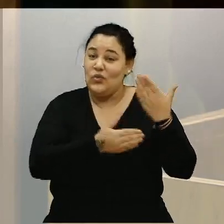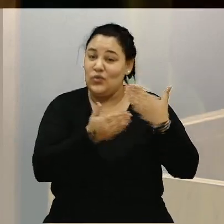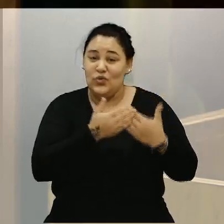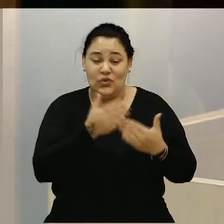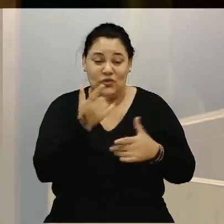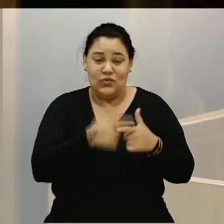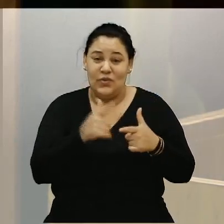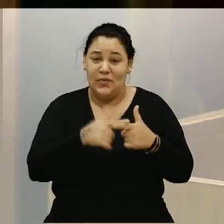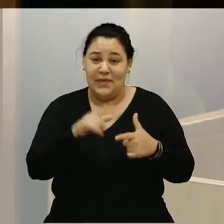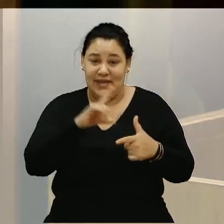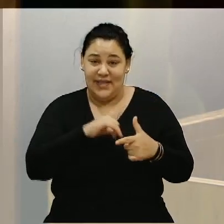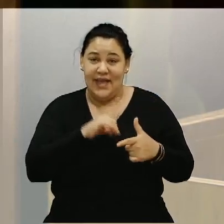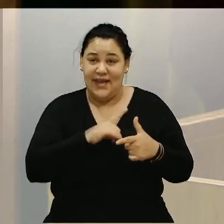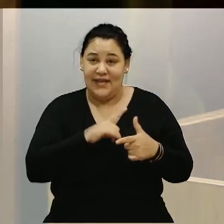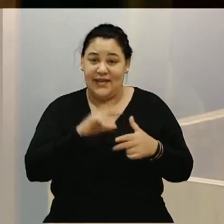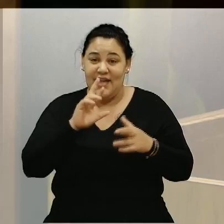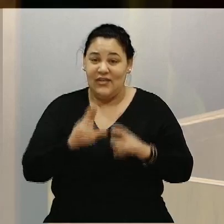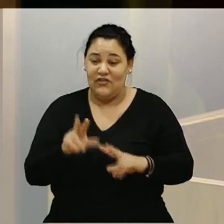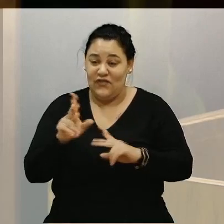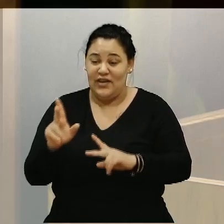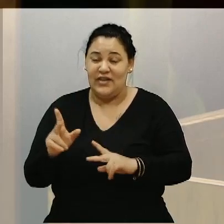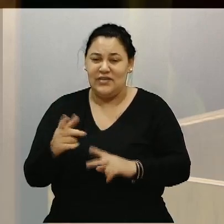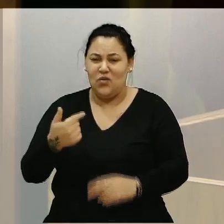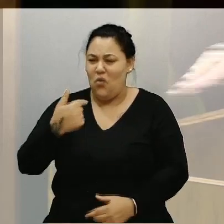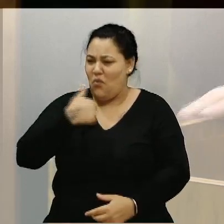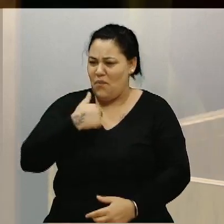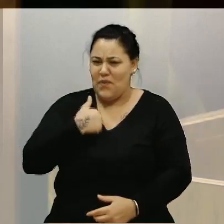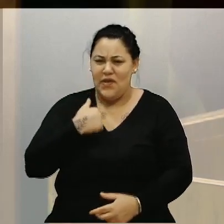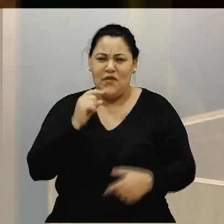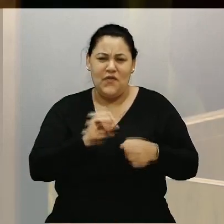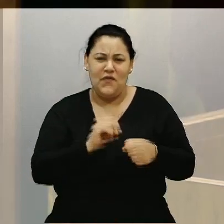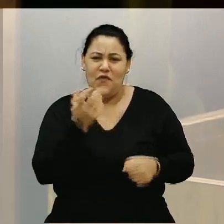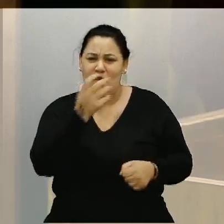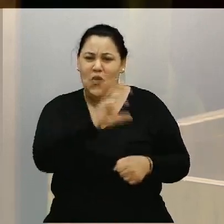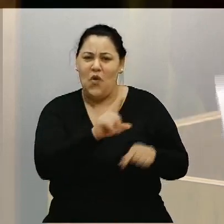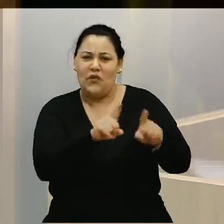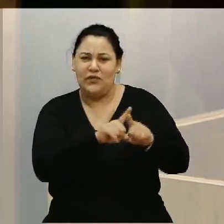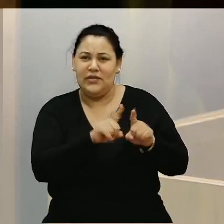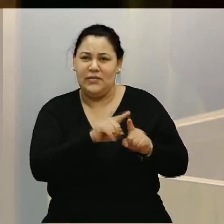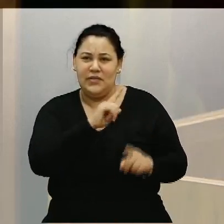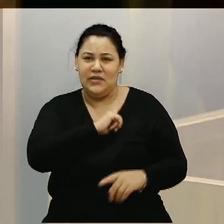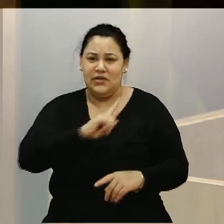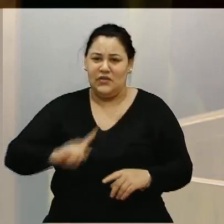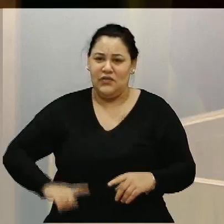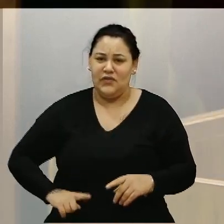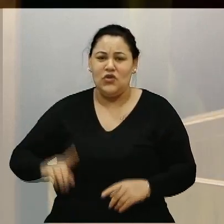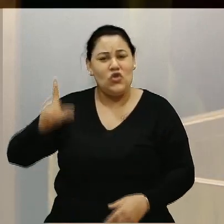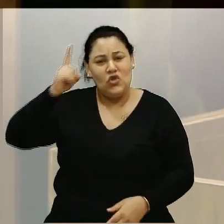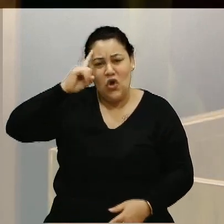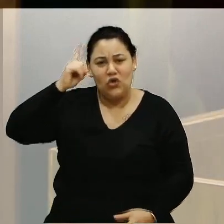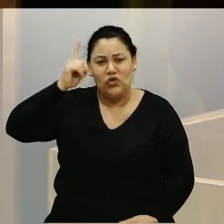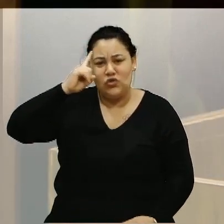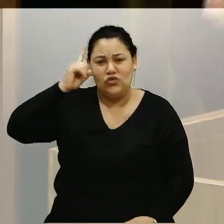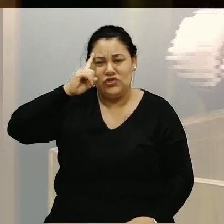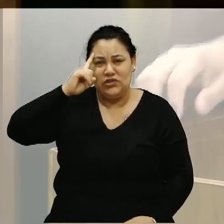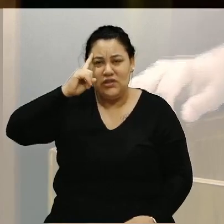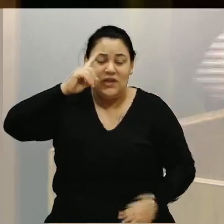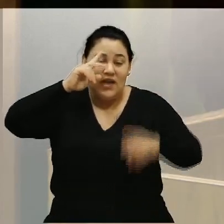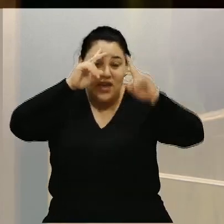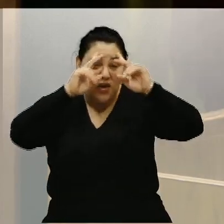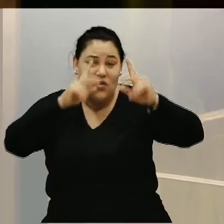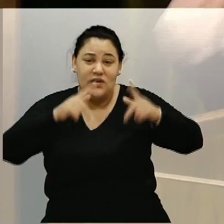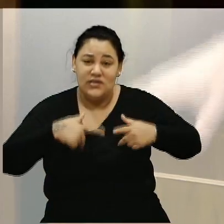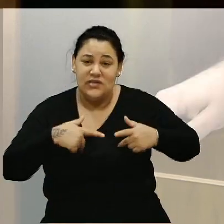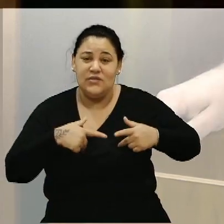tem conosco, desse vereador que fez oposição a esse governo a todos os dias, reconheceu